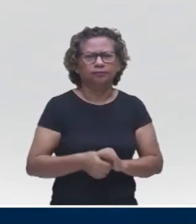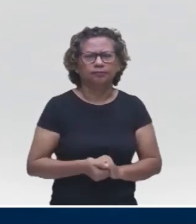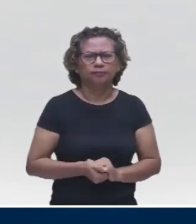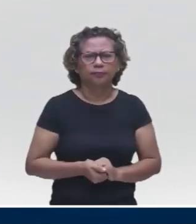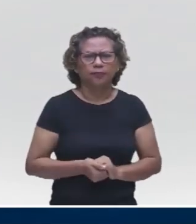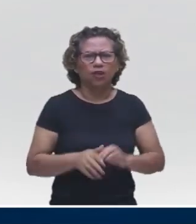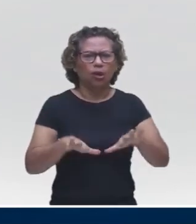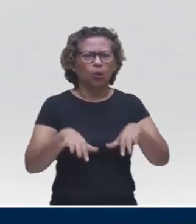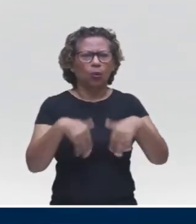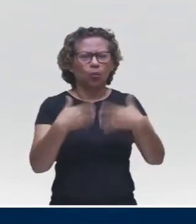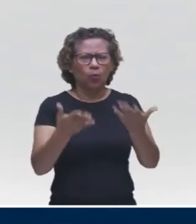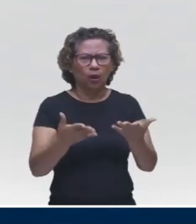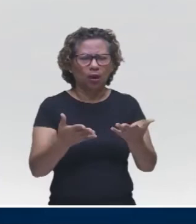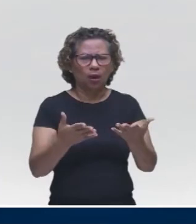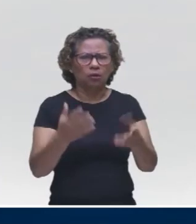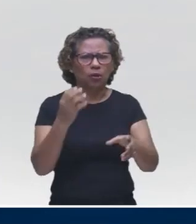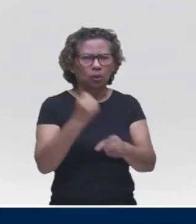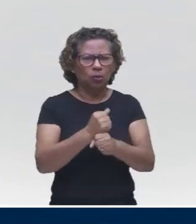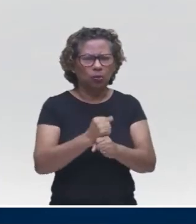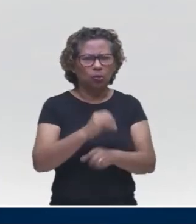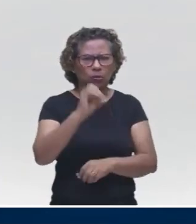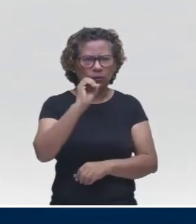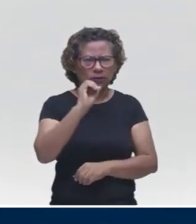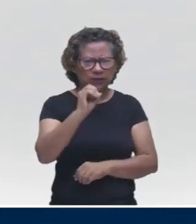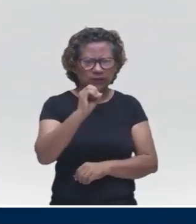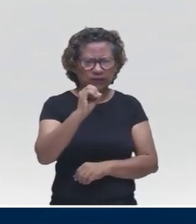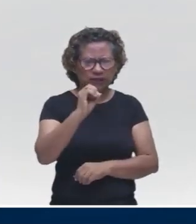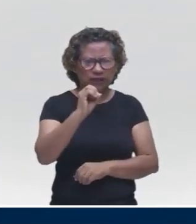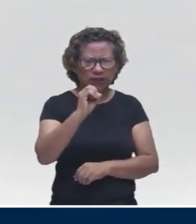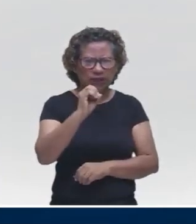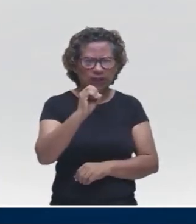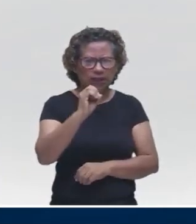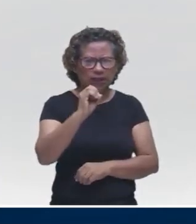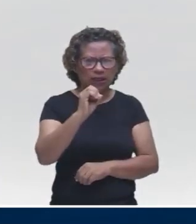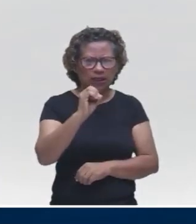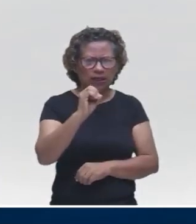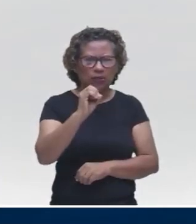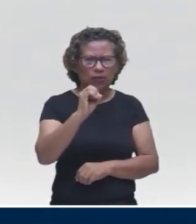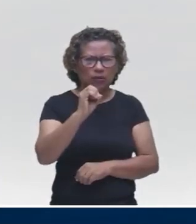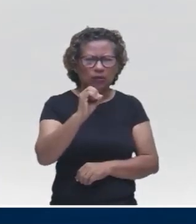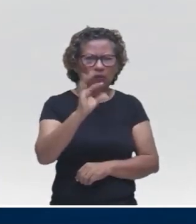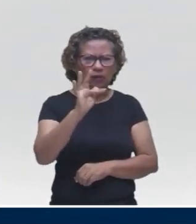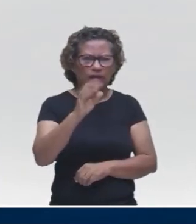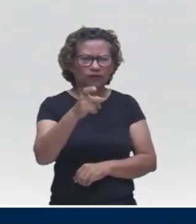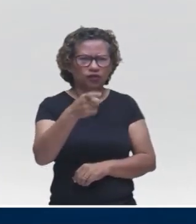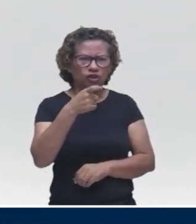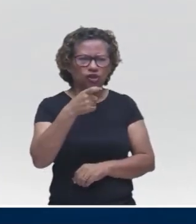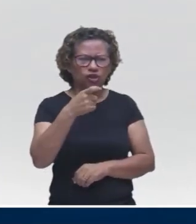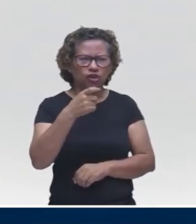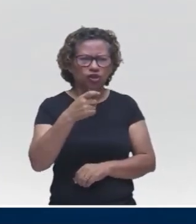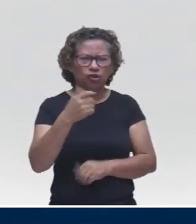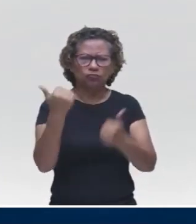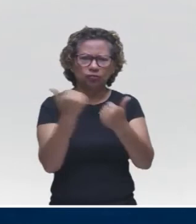eu calculo o zero da função, o f de x todinho vai ser 0.